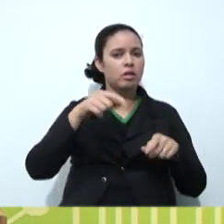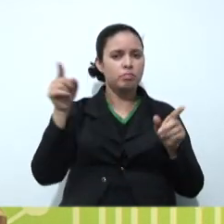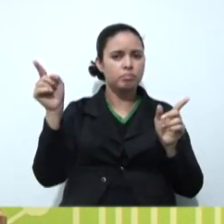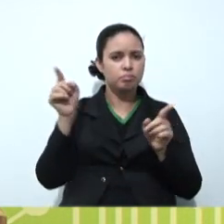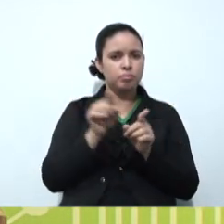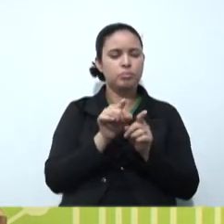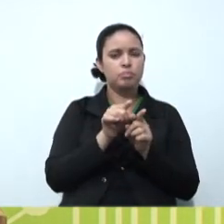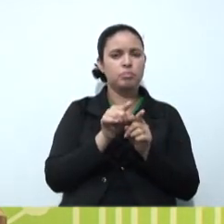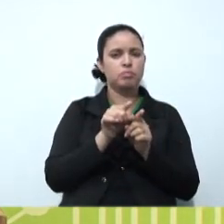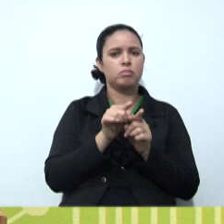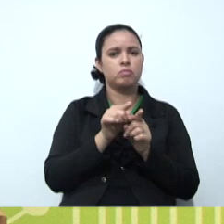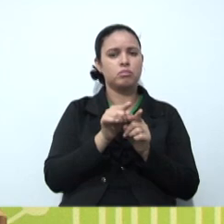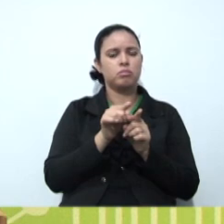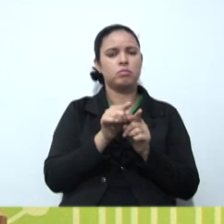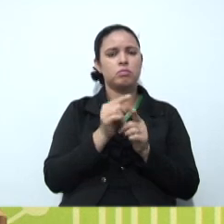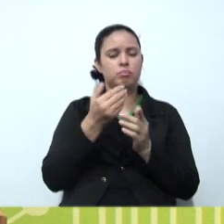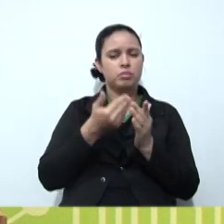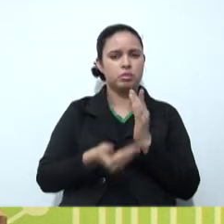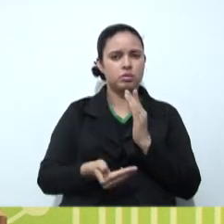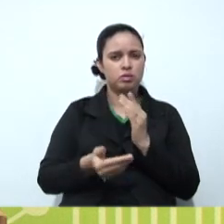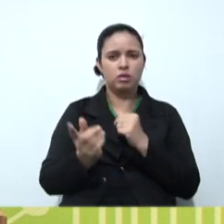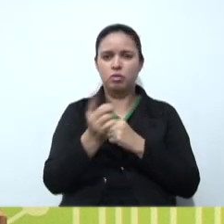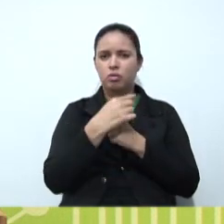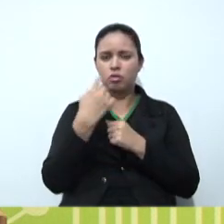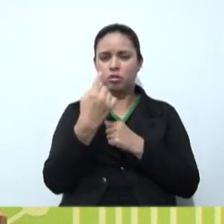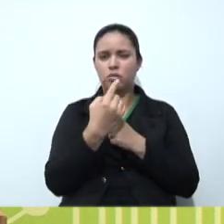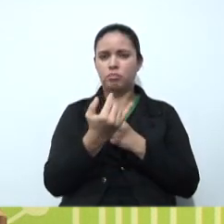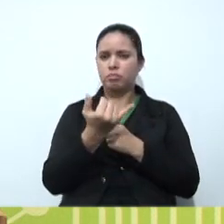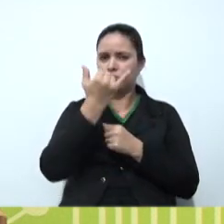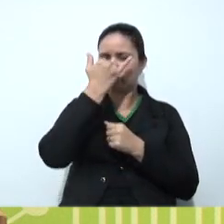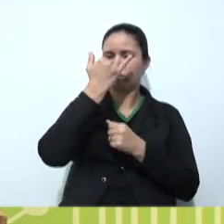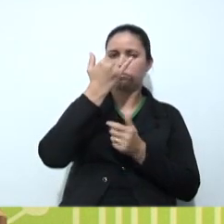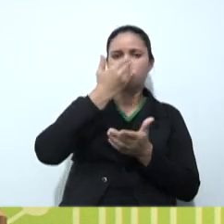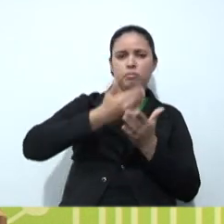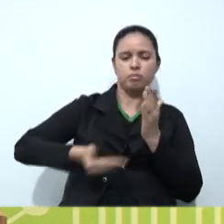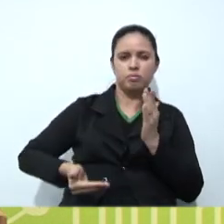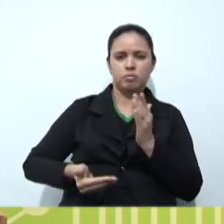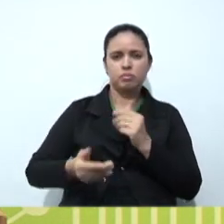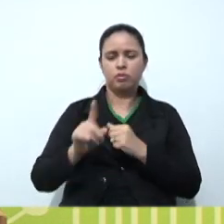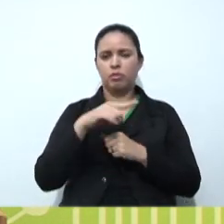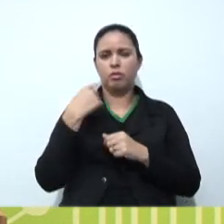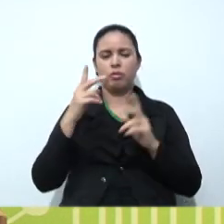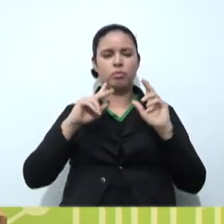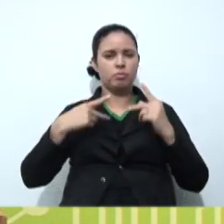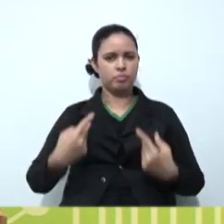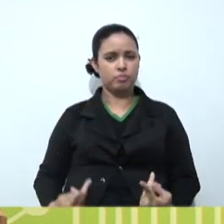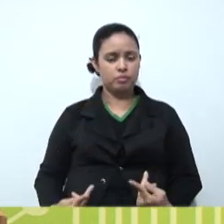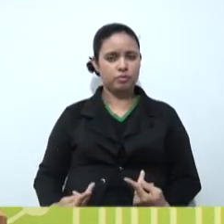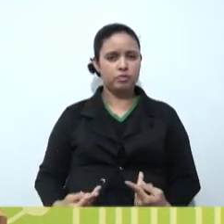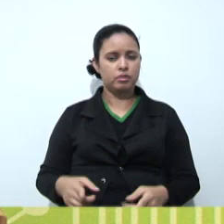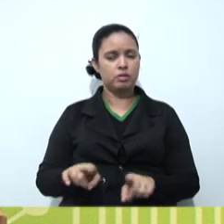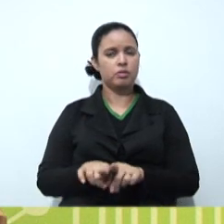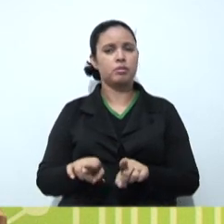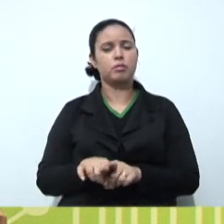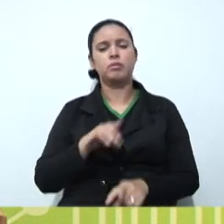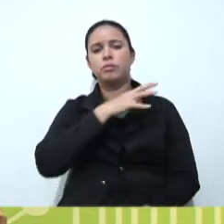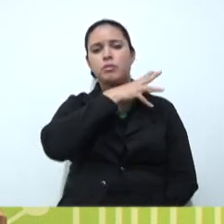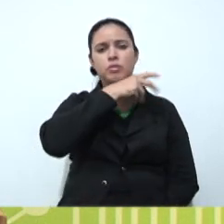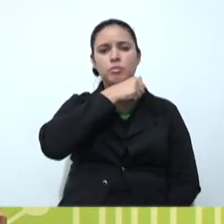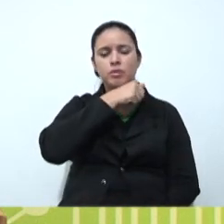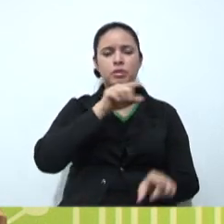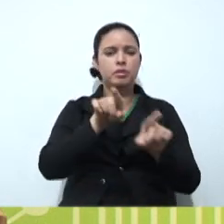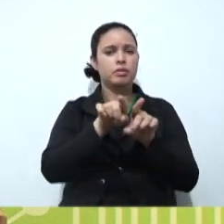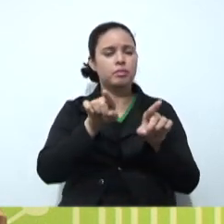se esgotar, nós sofreremos as consequências. Nós, seres humanos, se não a nossa geração, os animais também, se não a